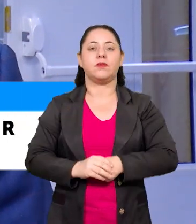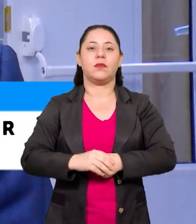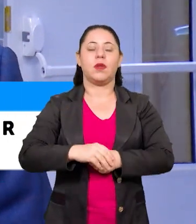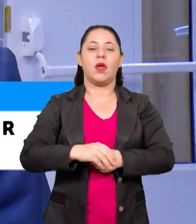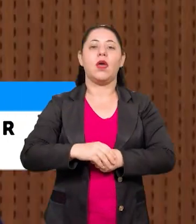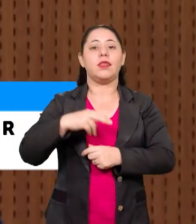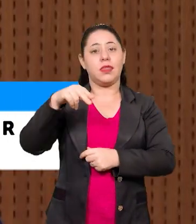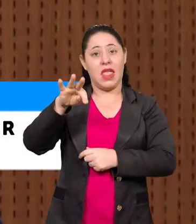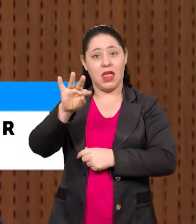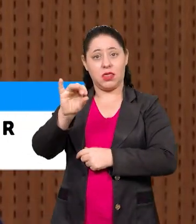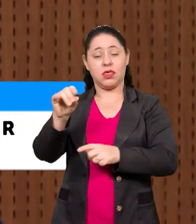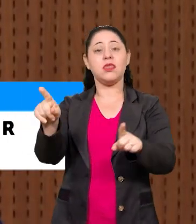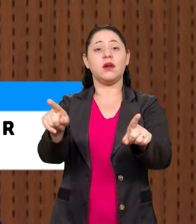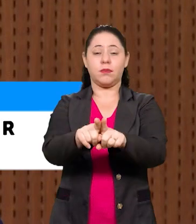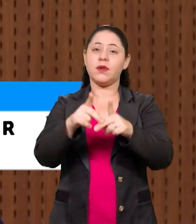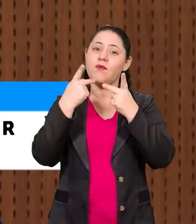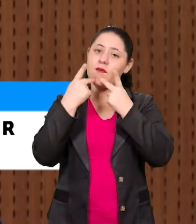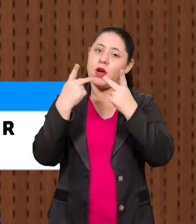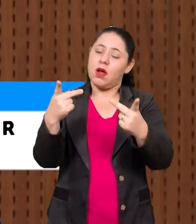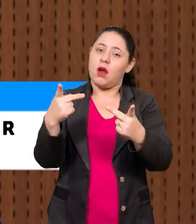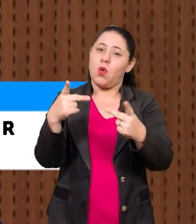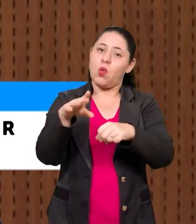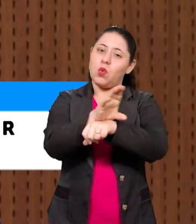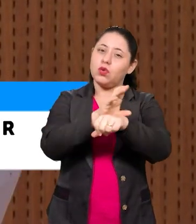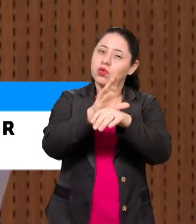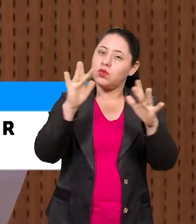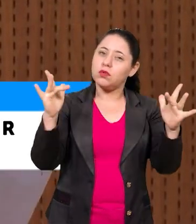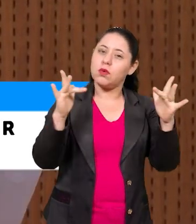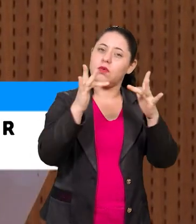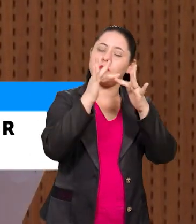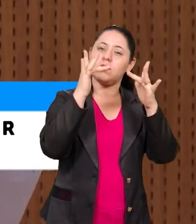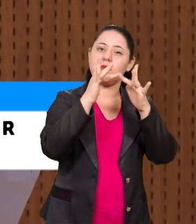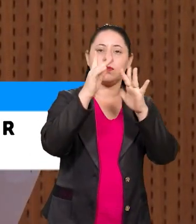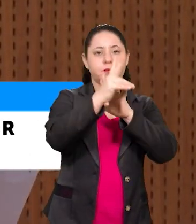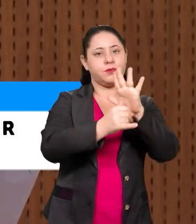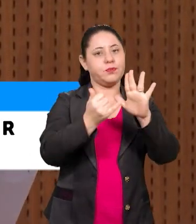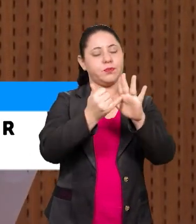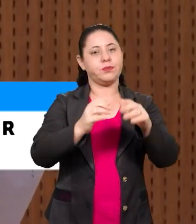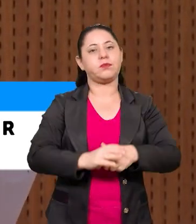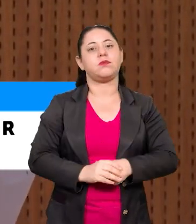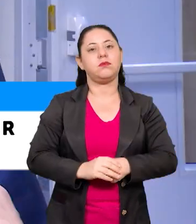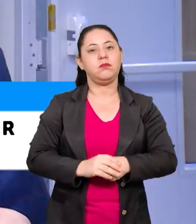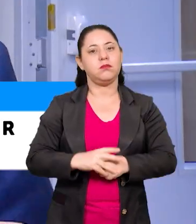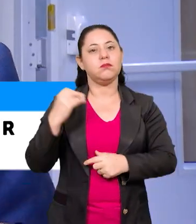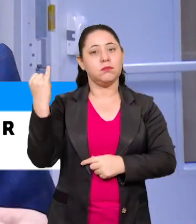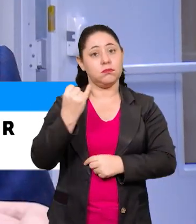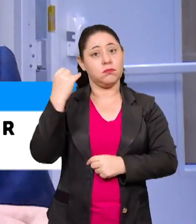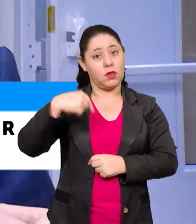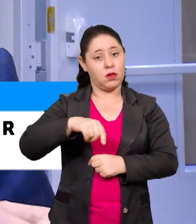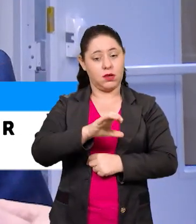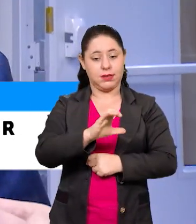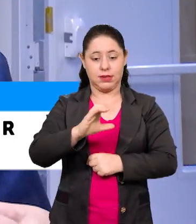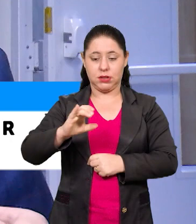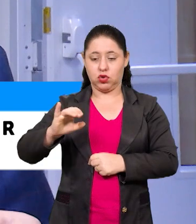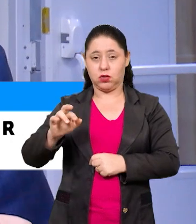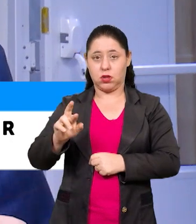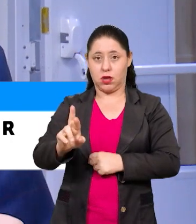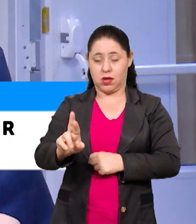esse público. Pedro Serneto também falou sobre a constitucionalidade da matéria. É importante que nós aqui